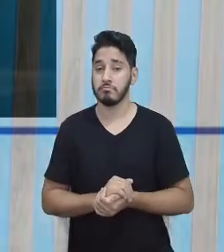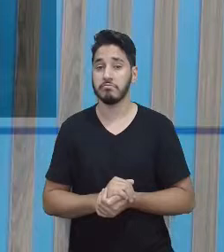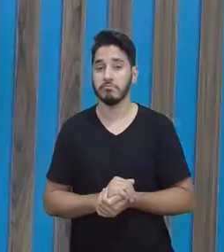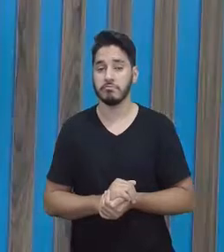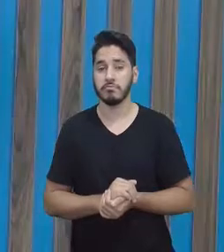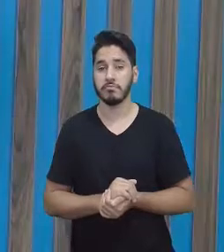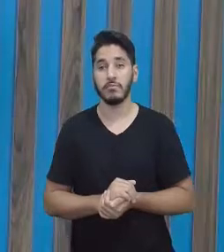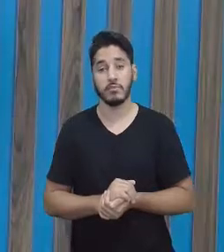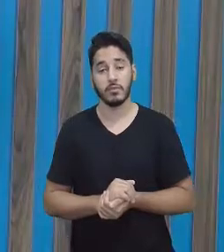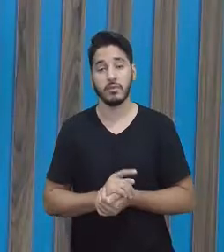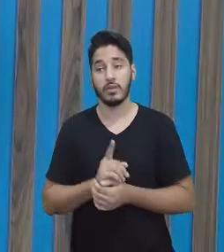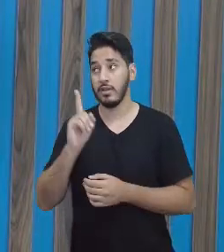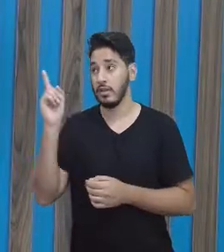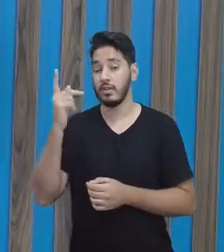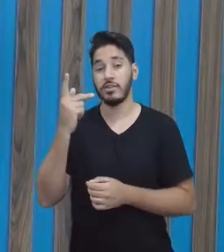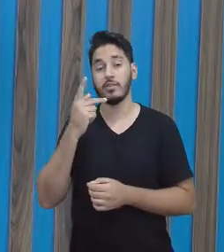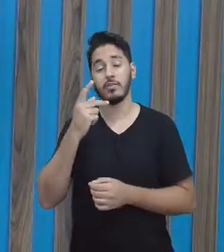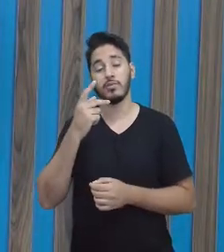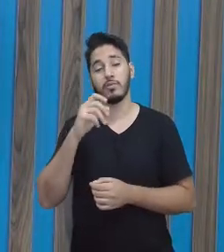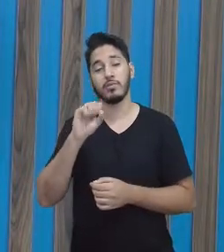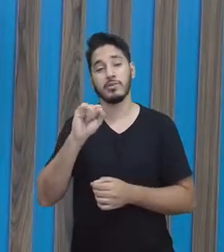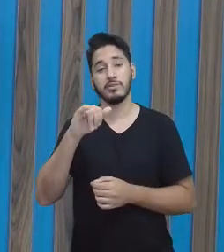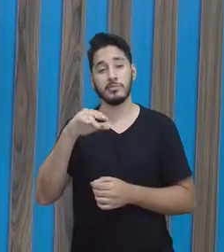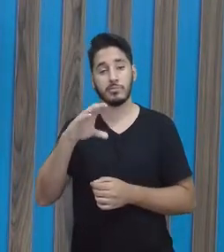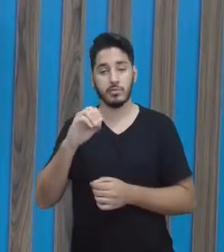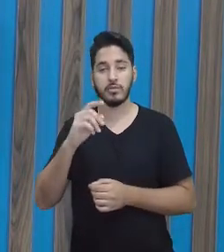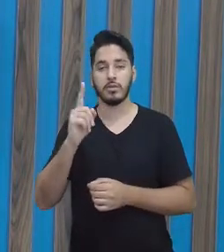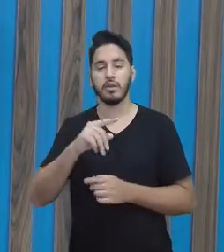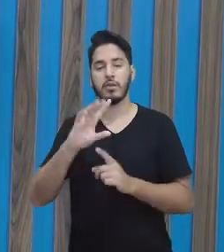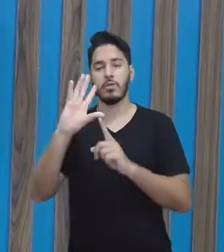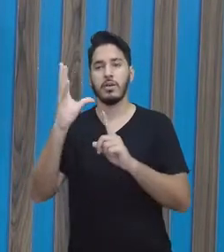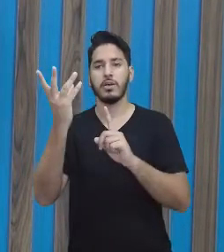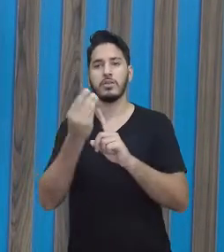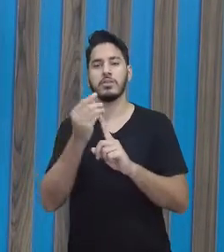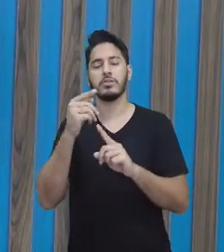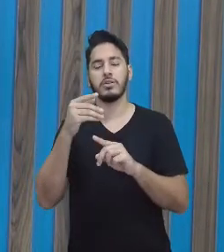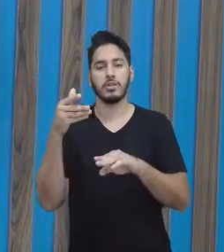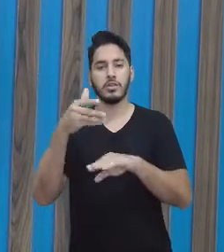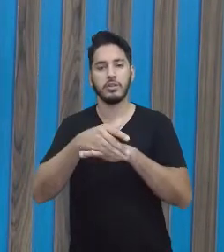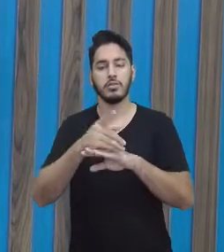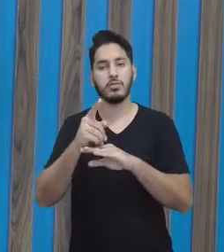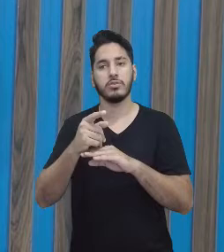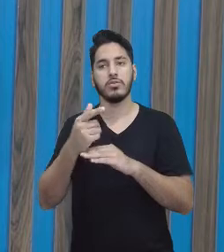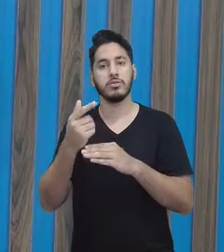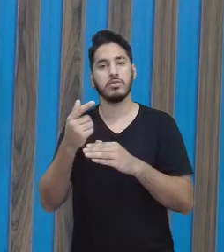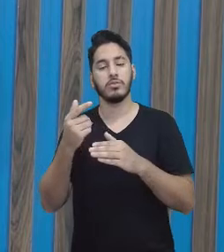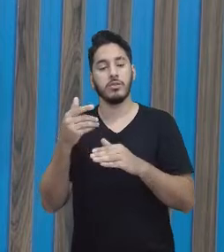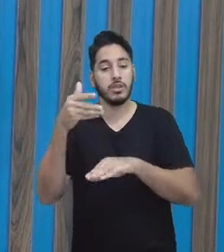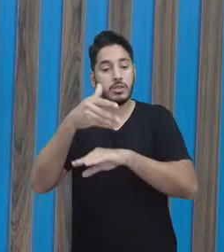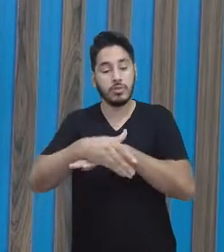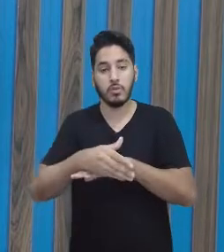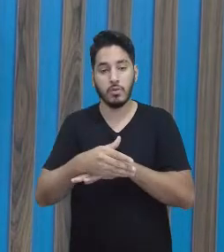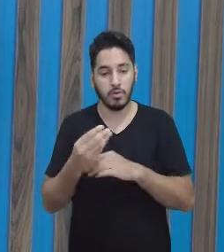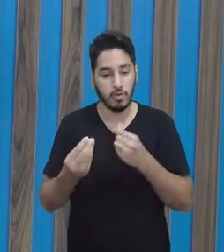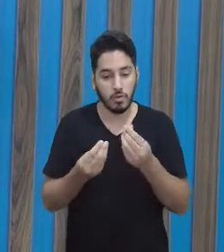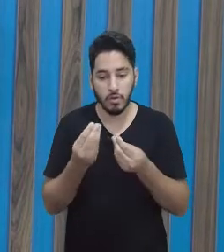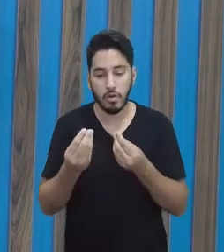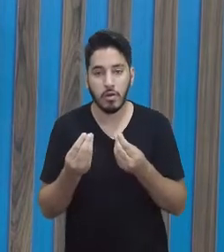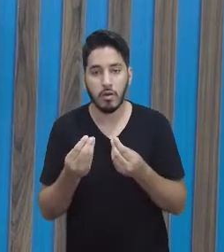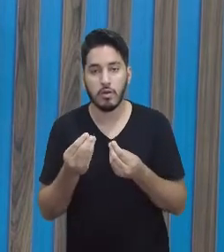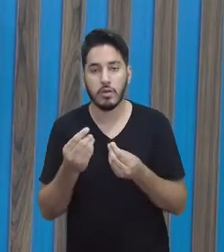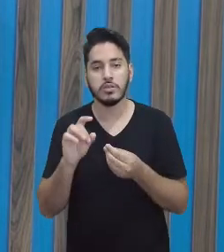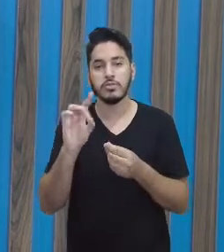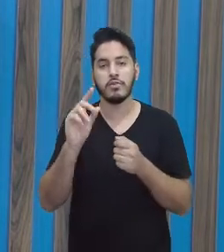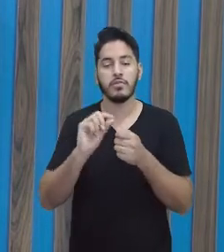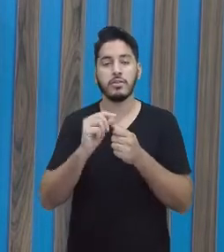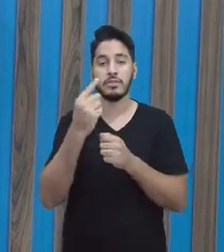Então, o Samico, ele era um artista que ele ingressou com tanta profundidade em seu ofício que ele só